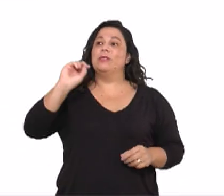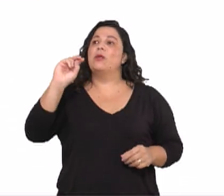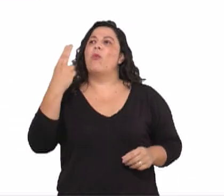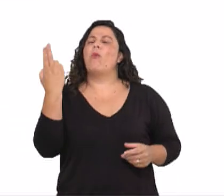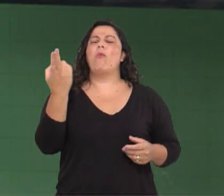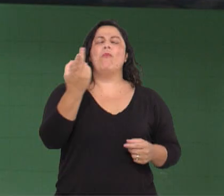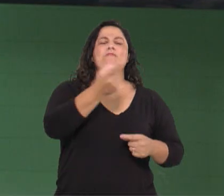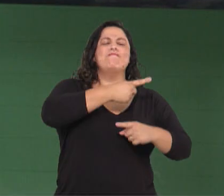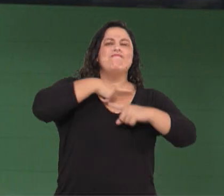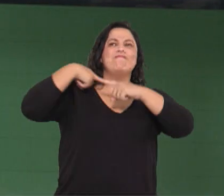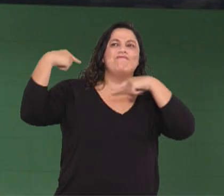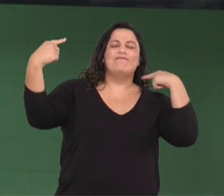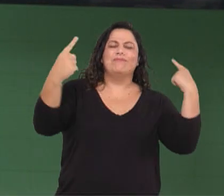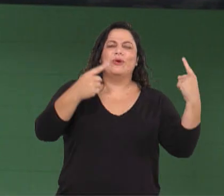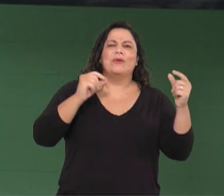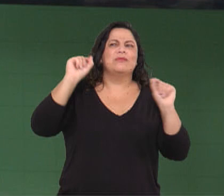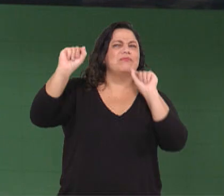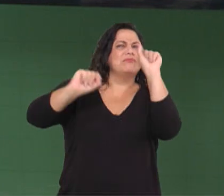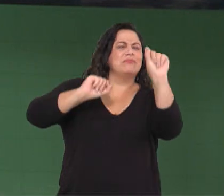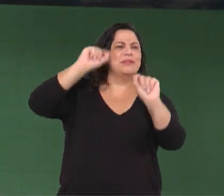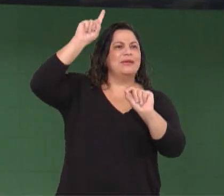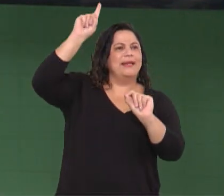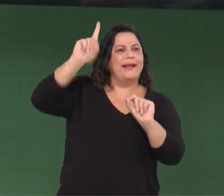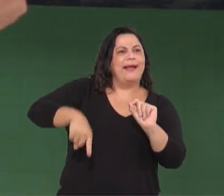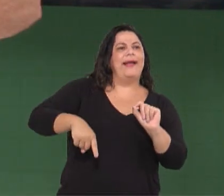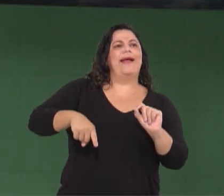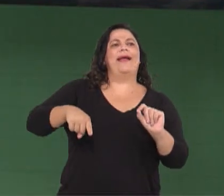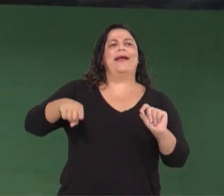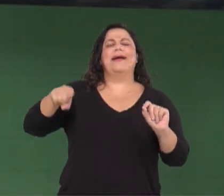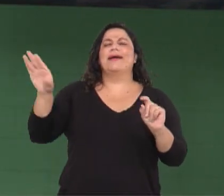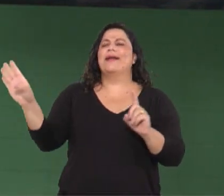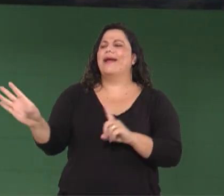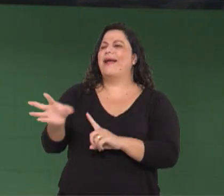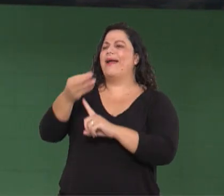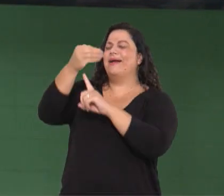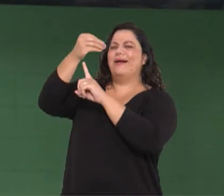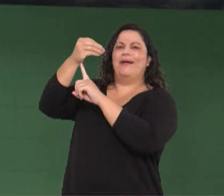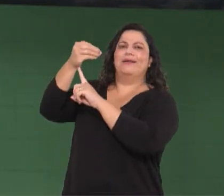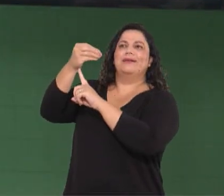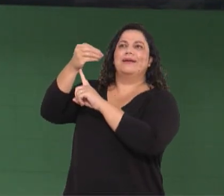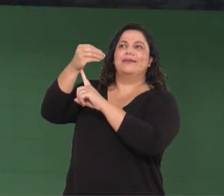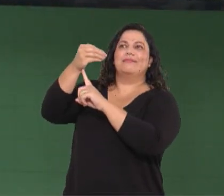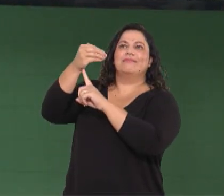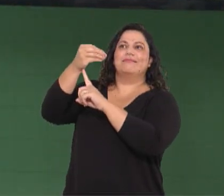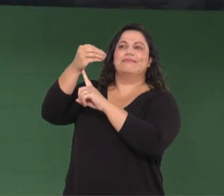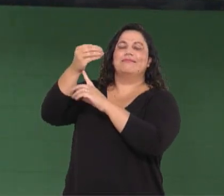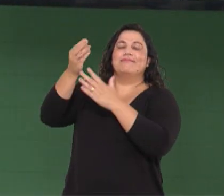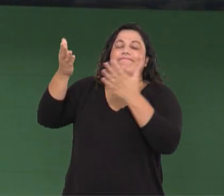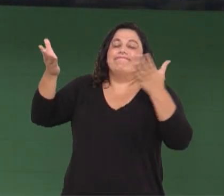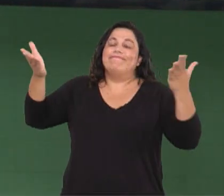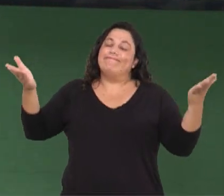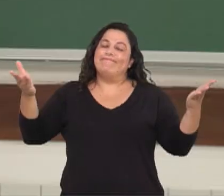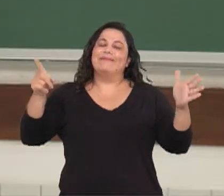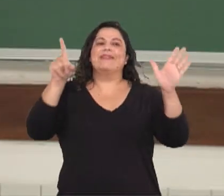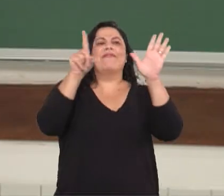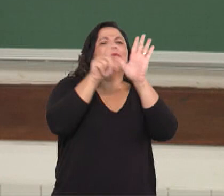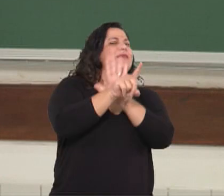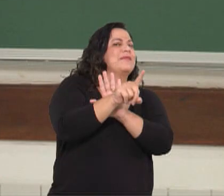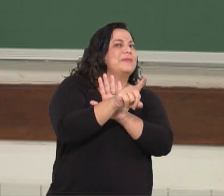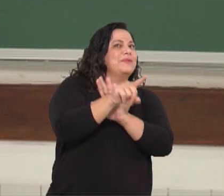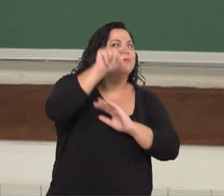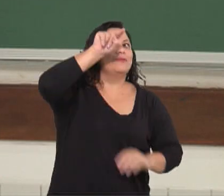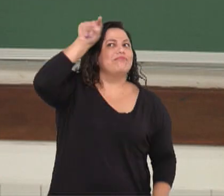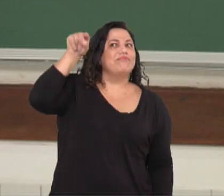arte? Fica a pergunta do Ferreira Goulart para a gente pensar a respeito. Será uma